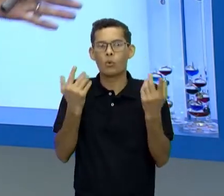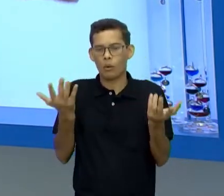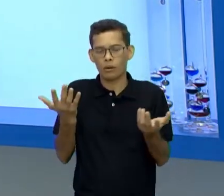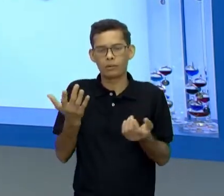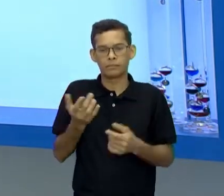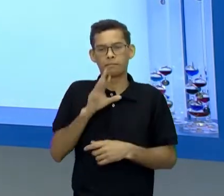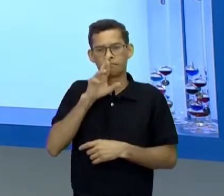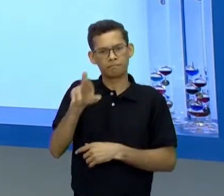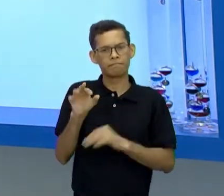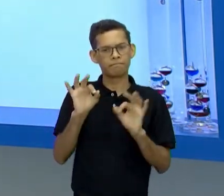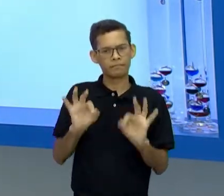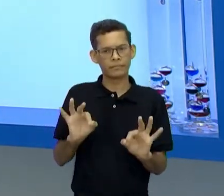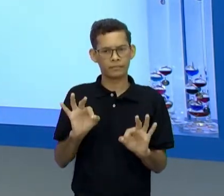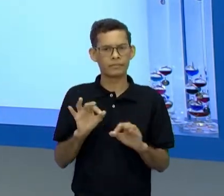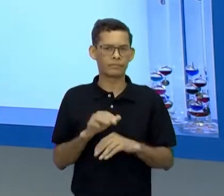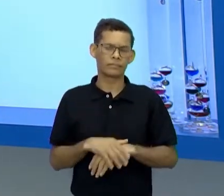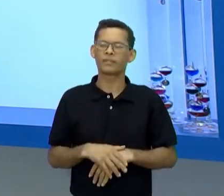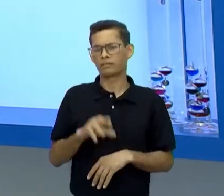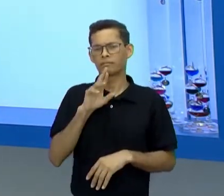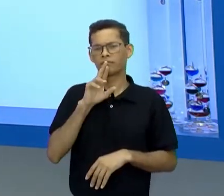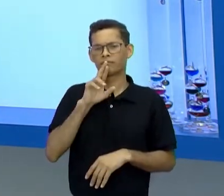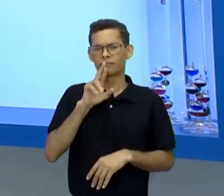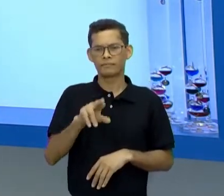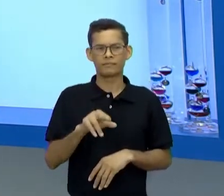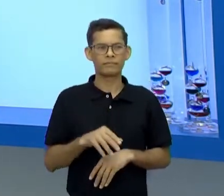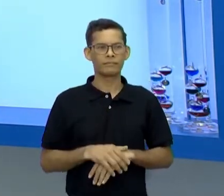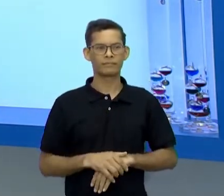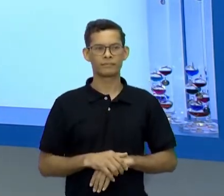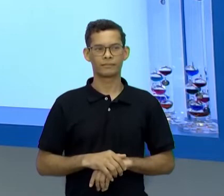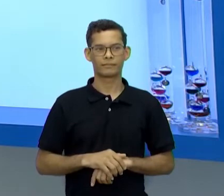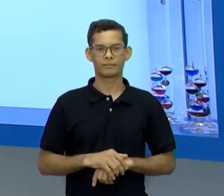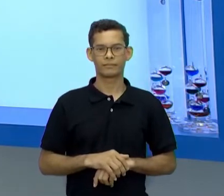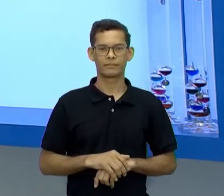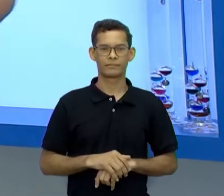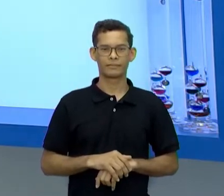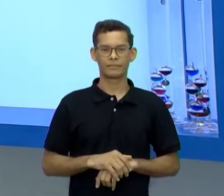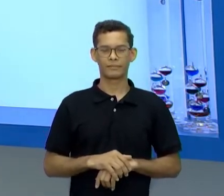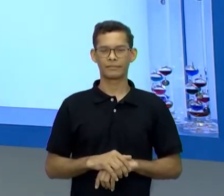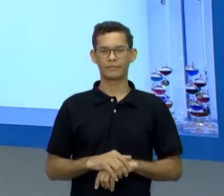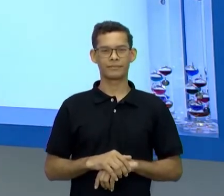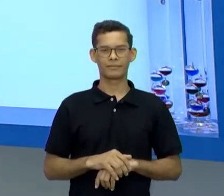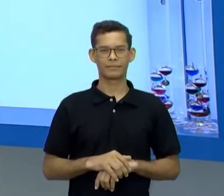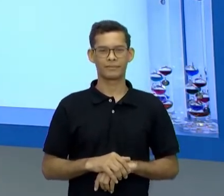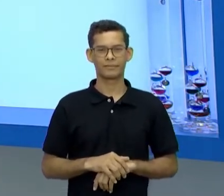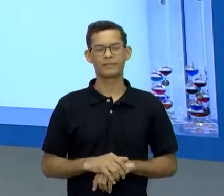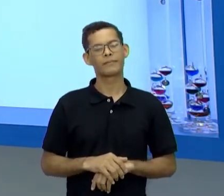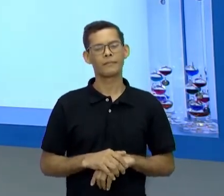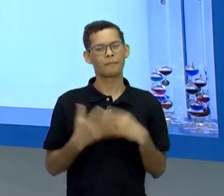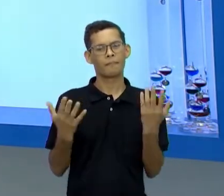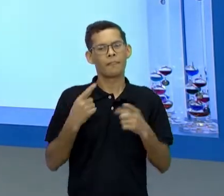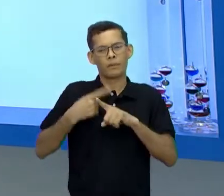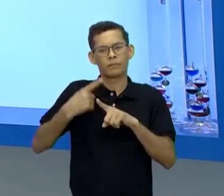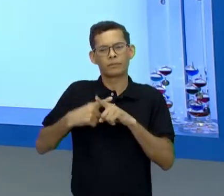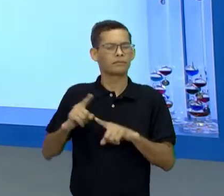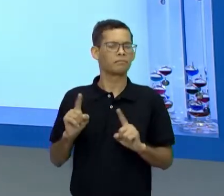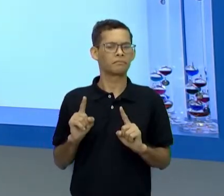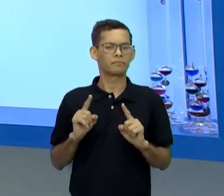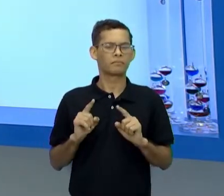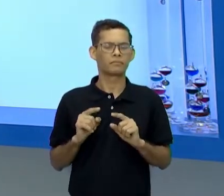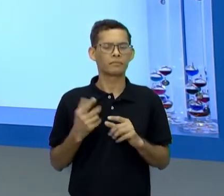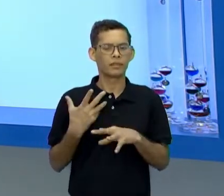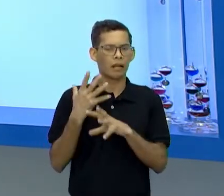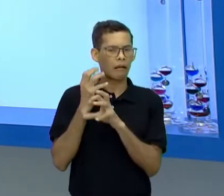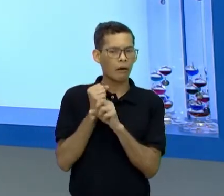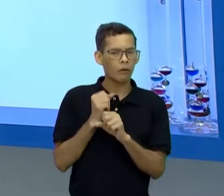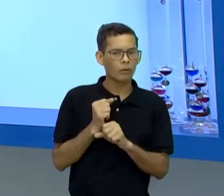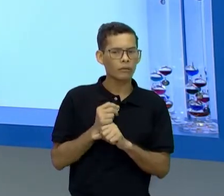resposta eu não tenho jeito, eu mostrei nos cálculos. E através dos cálculos a gente vai chegar na resposta. Por quê? Por que os cálculos vão